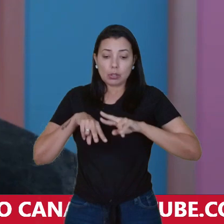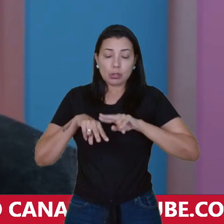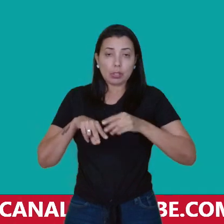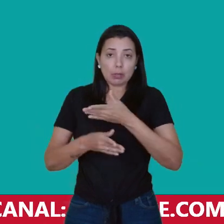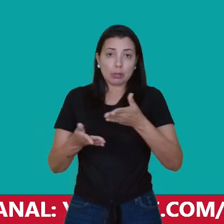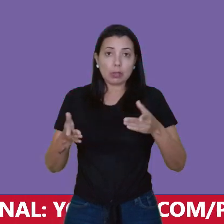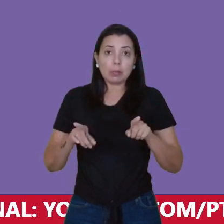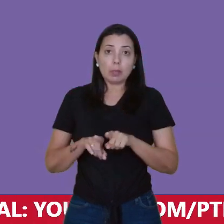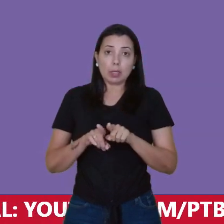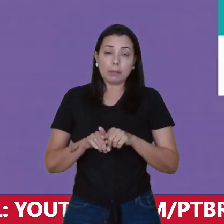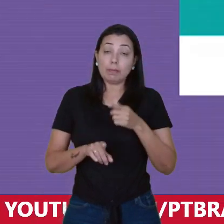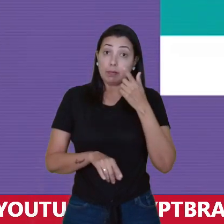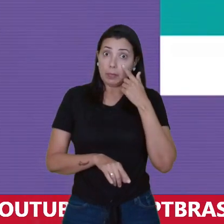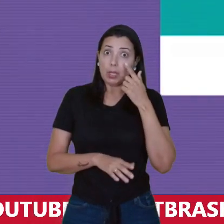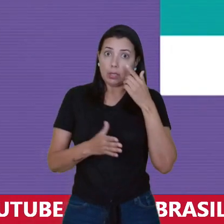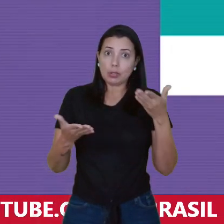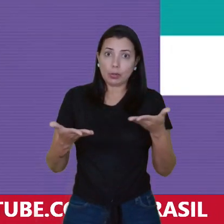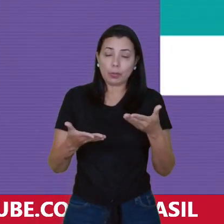Acompanhe.